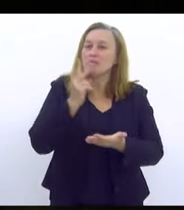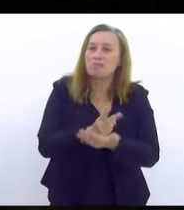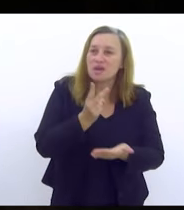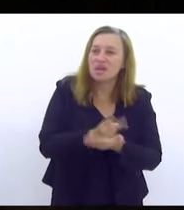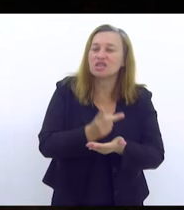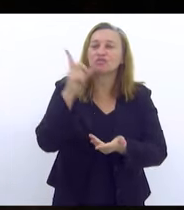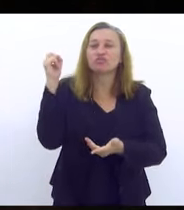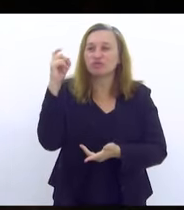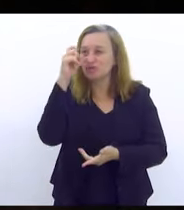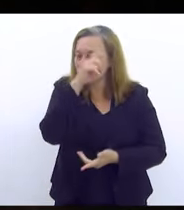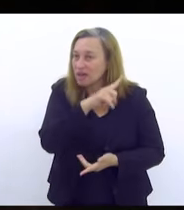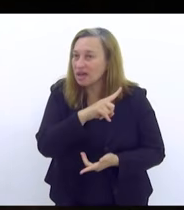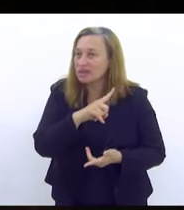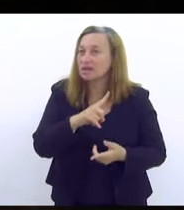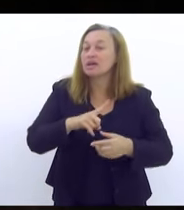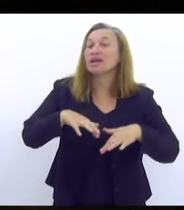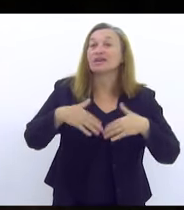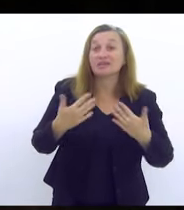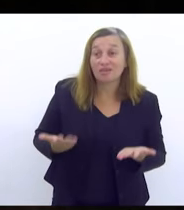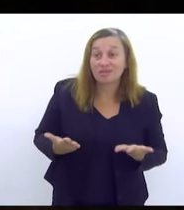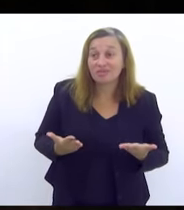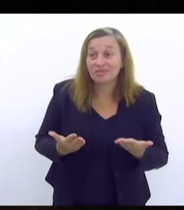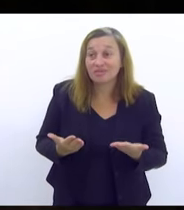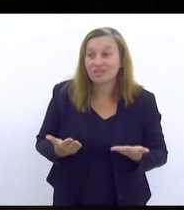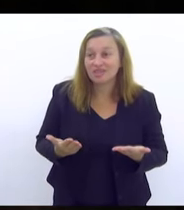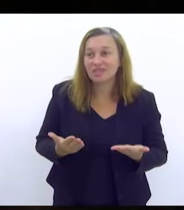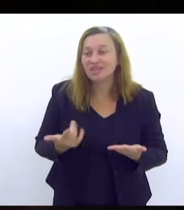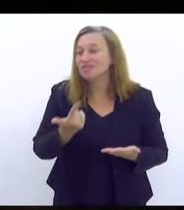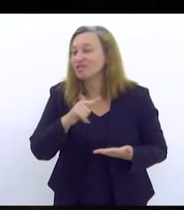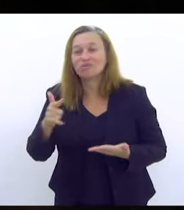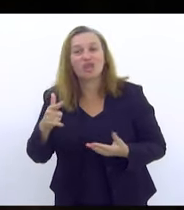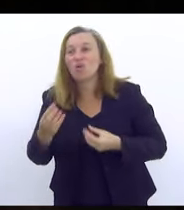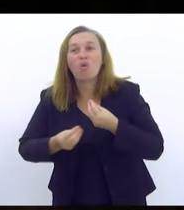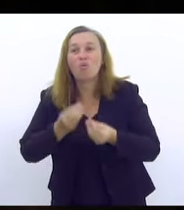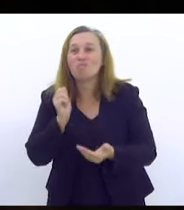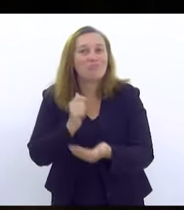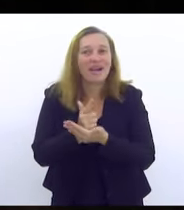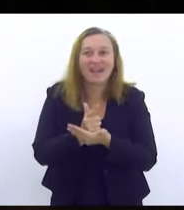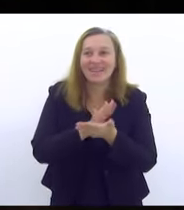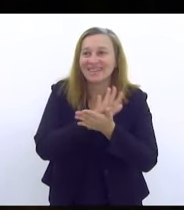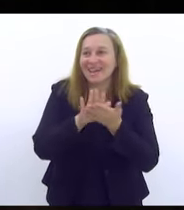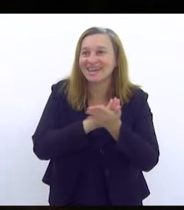as dificuldades. Então, não tem como retribuir.